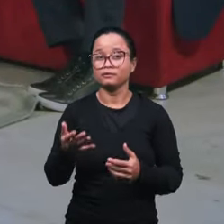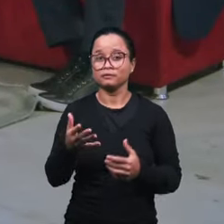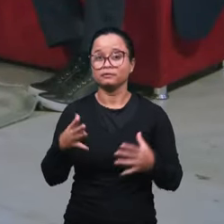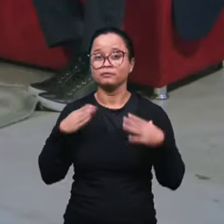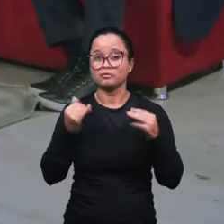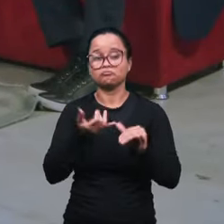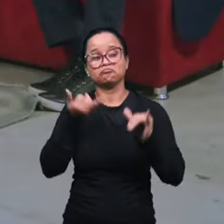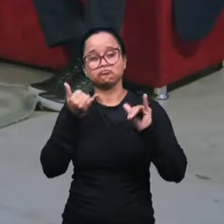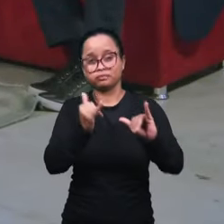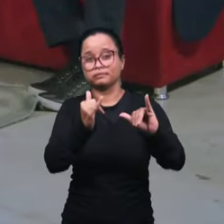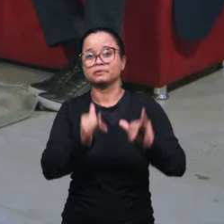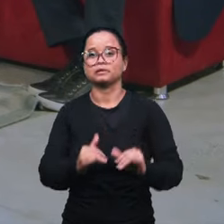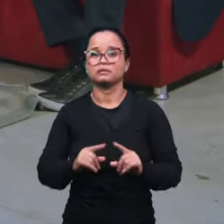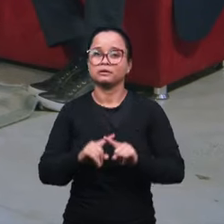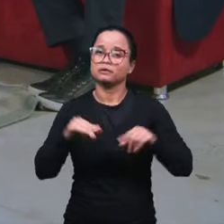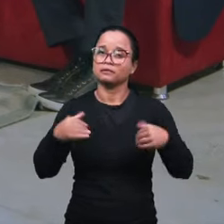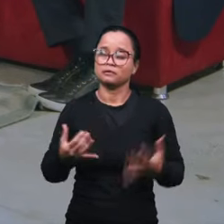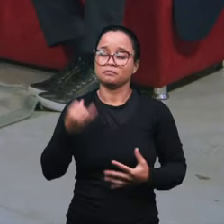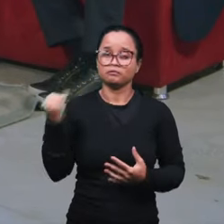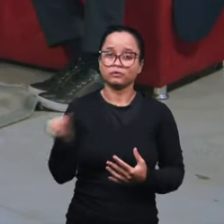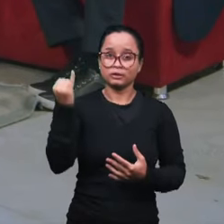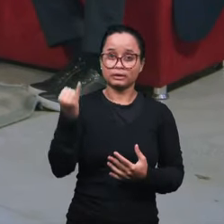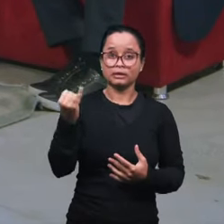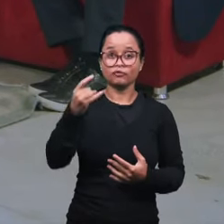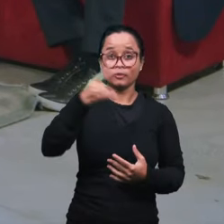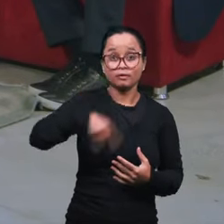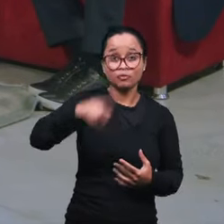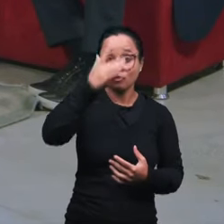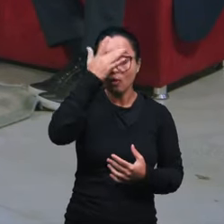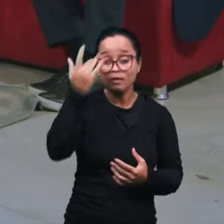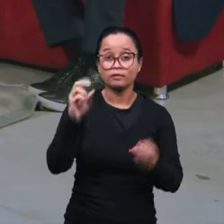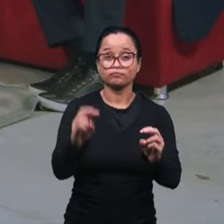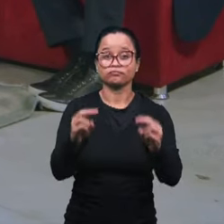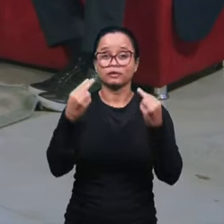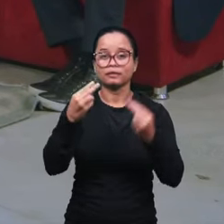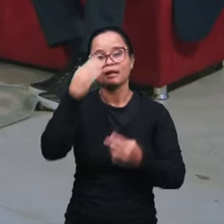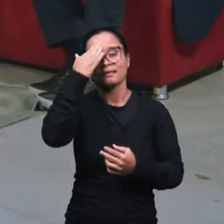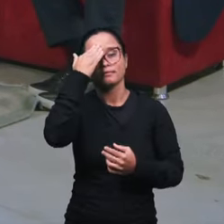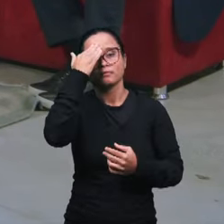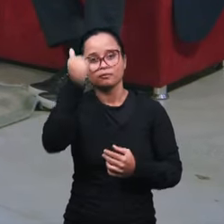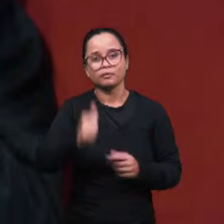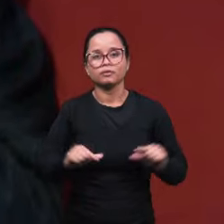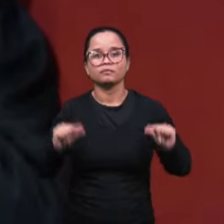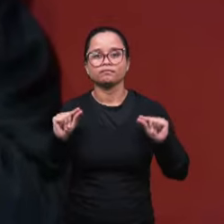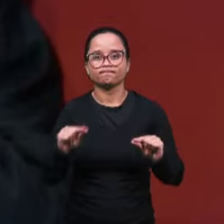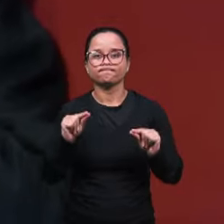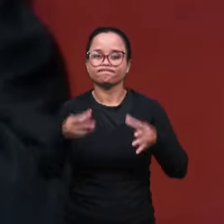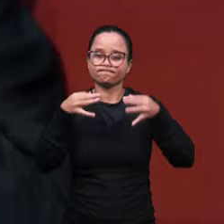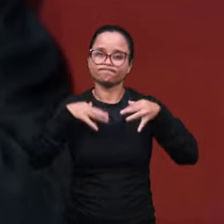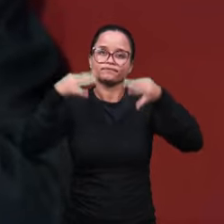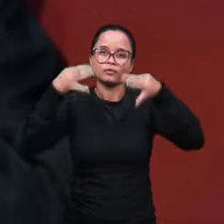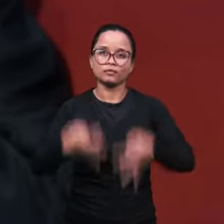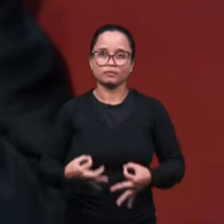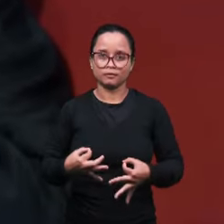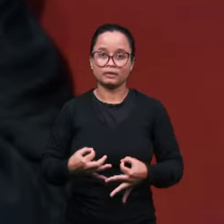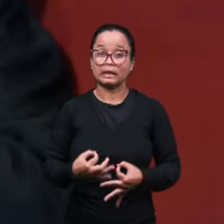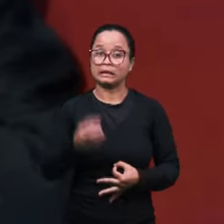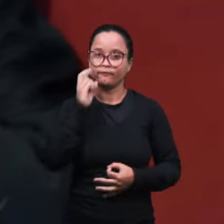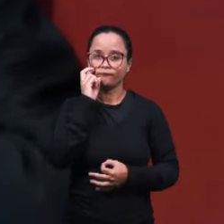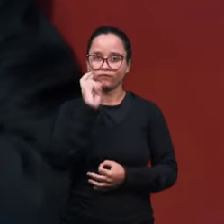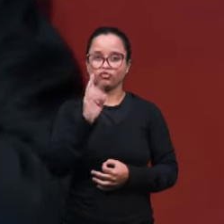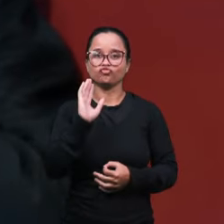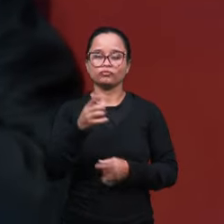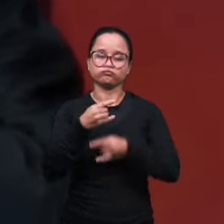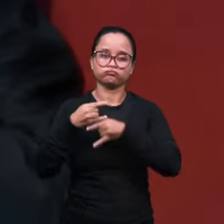importante os nossos telespectadores saberem, eu tenho certeza que já foi evidenciado, como eu assisti as duas lives